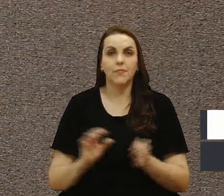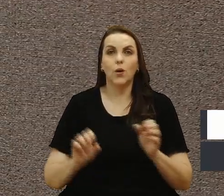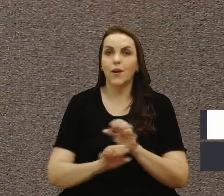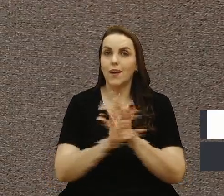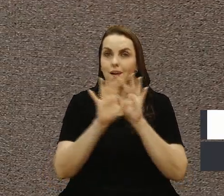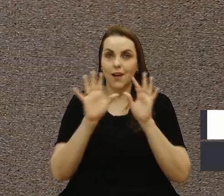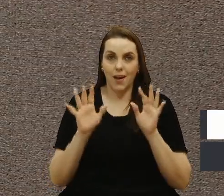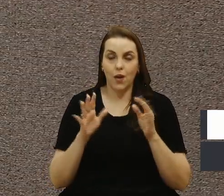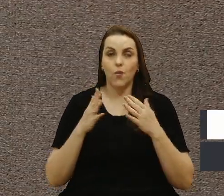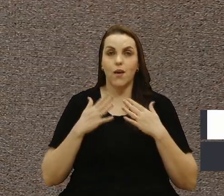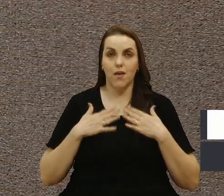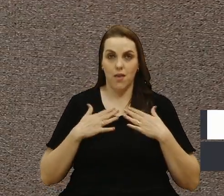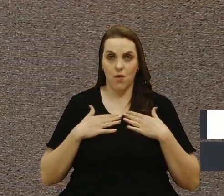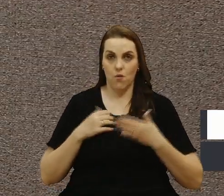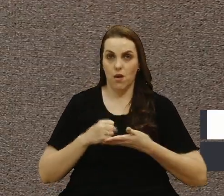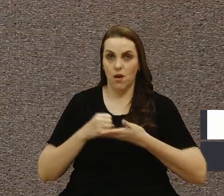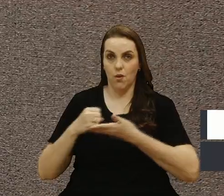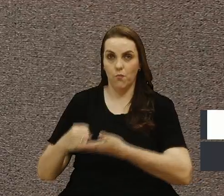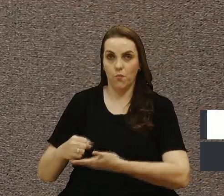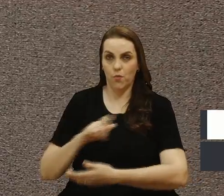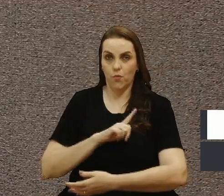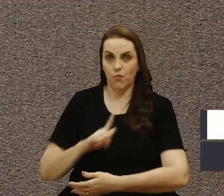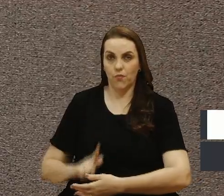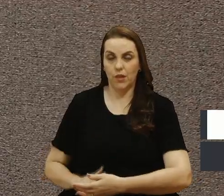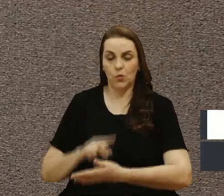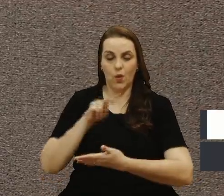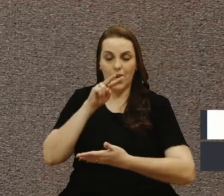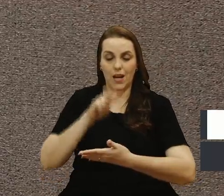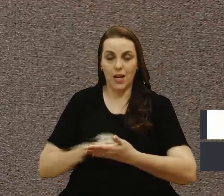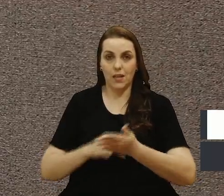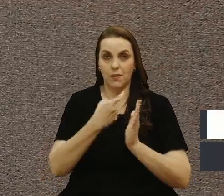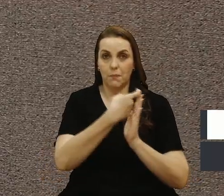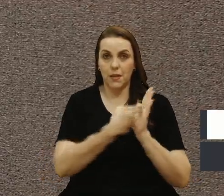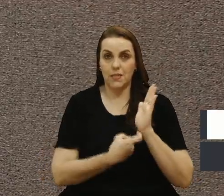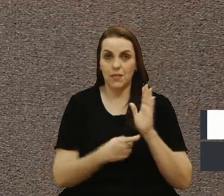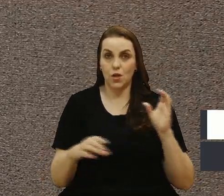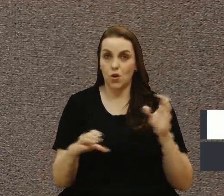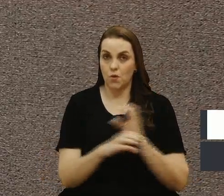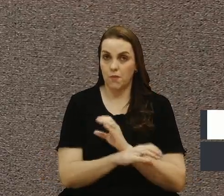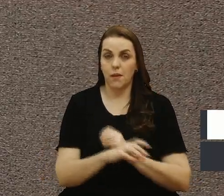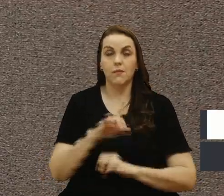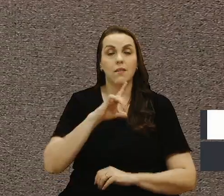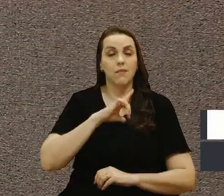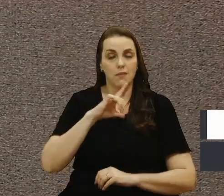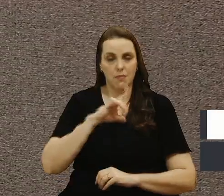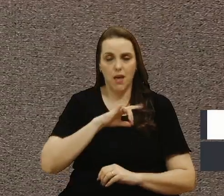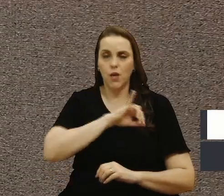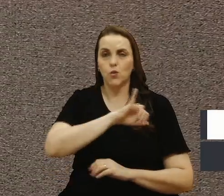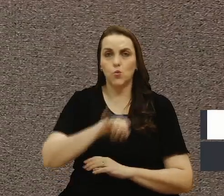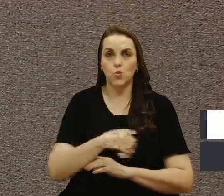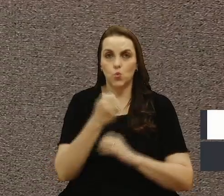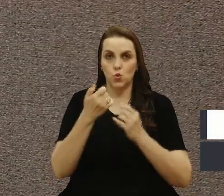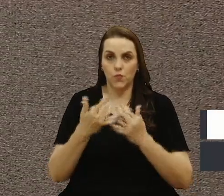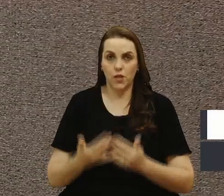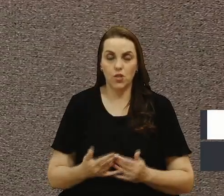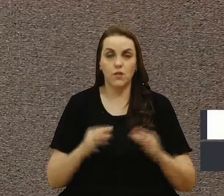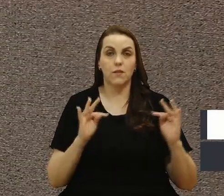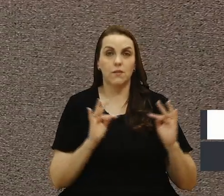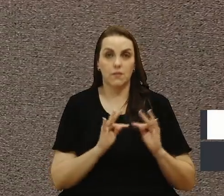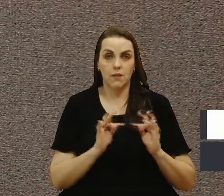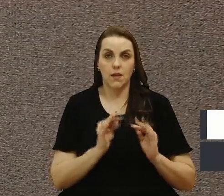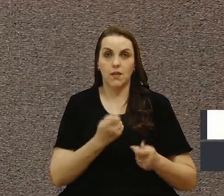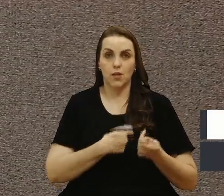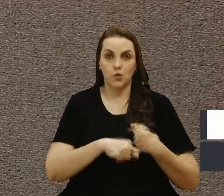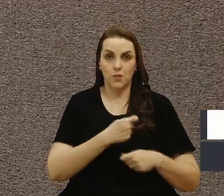faço parte da base do governo, li todo o parecer, realmente tem ali todas as justificativas técnicas e